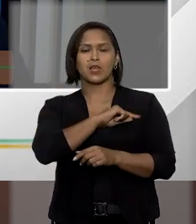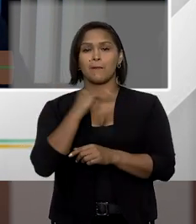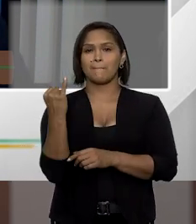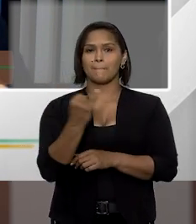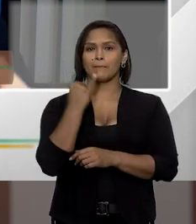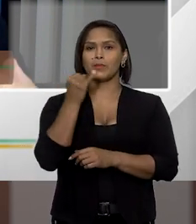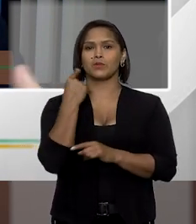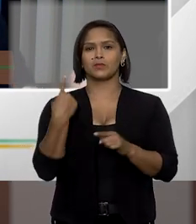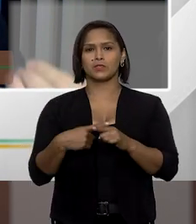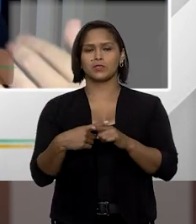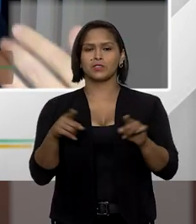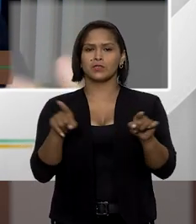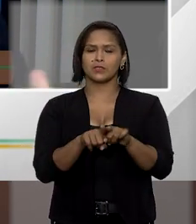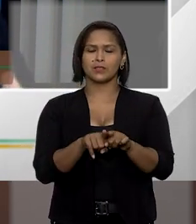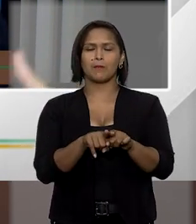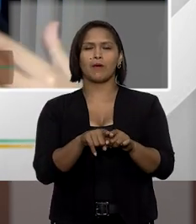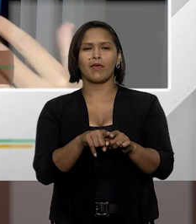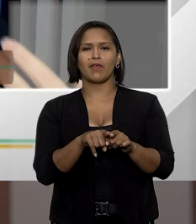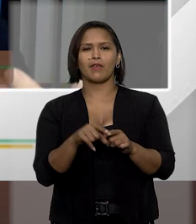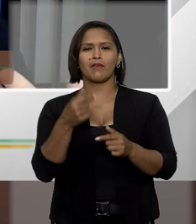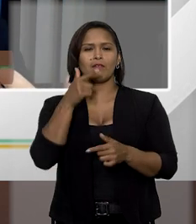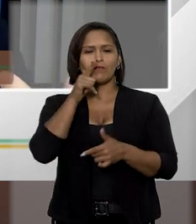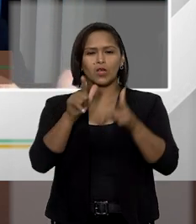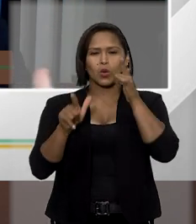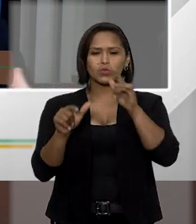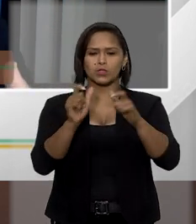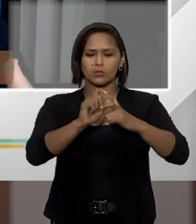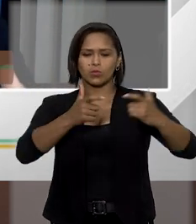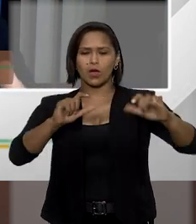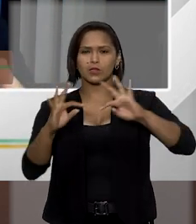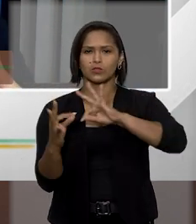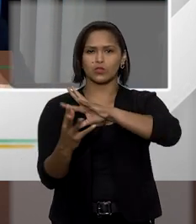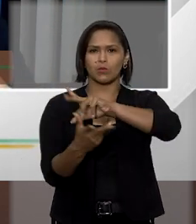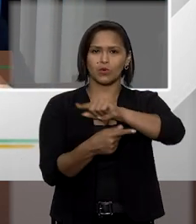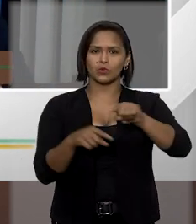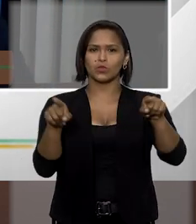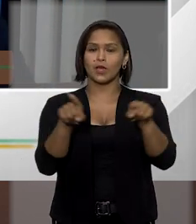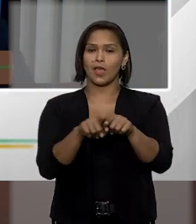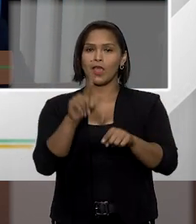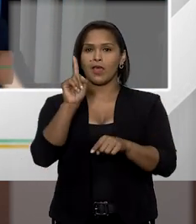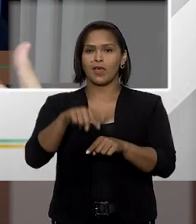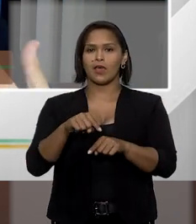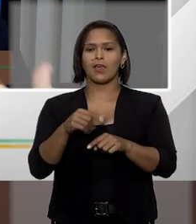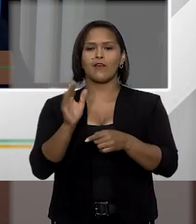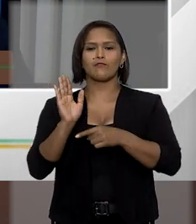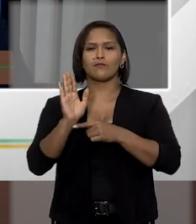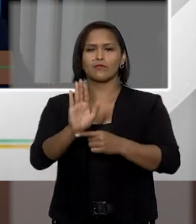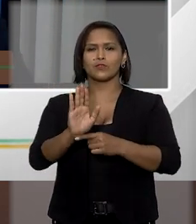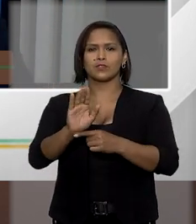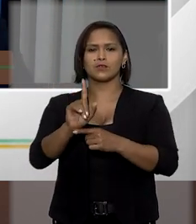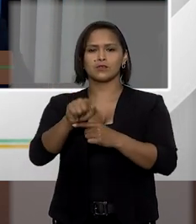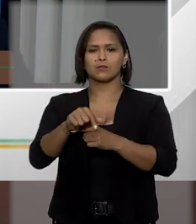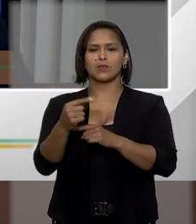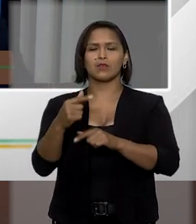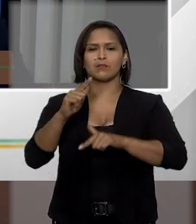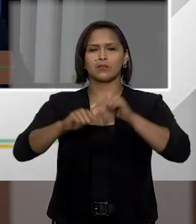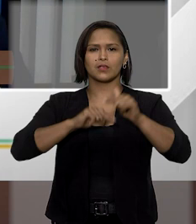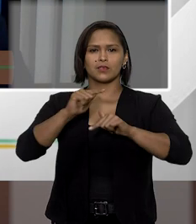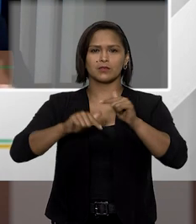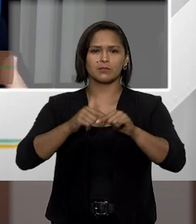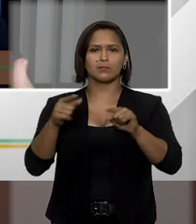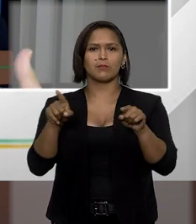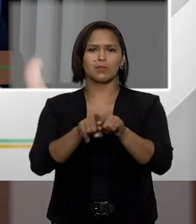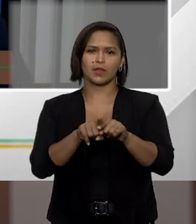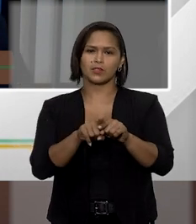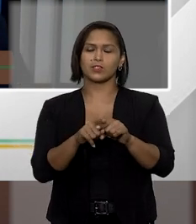extremamente importante, que também vem ganhando espaço no mundo, que é uma espécie de fornecimento para as atividades